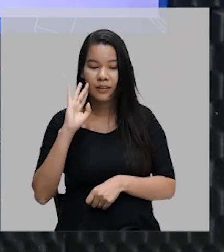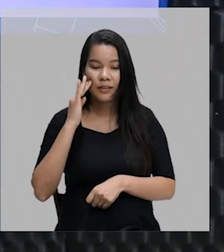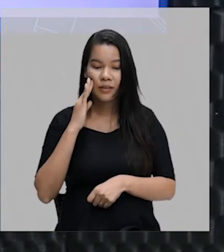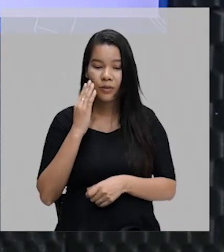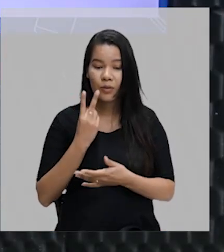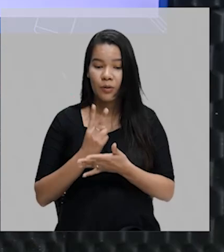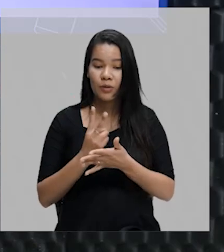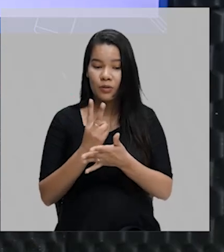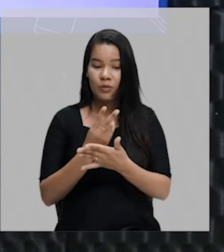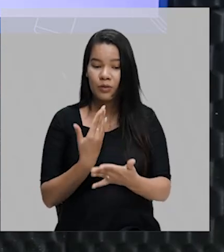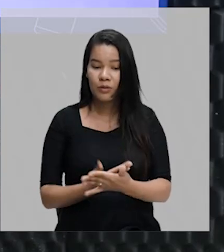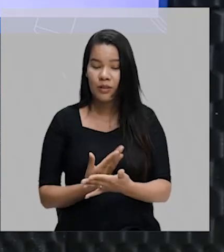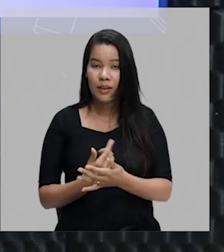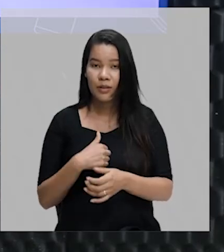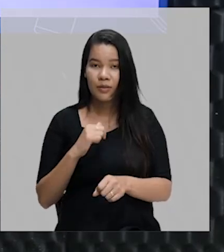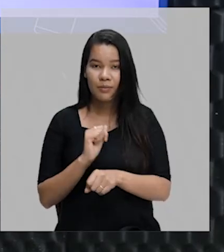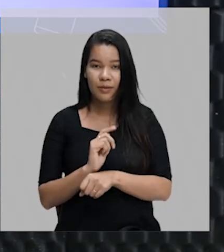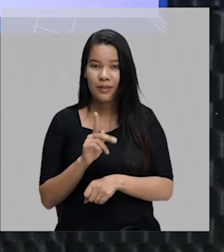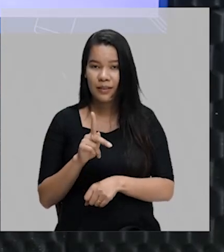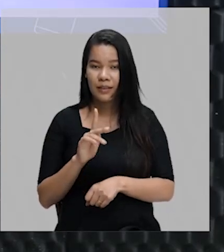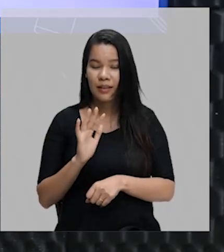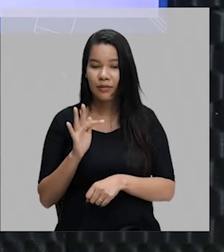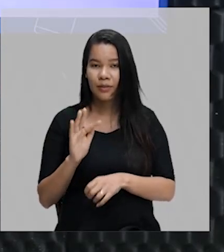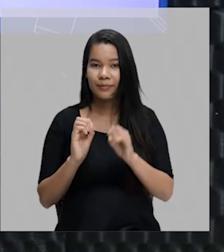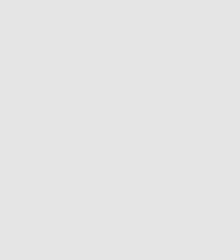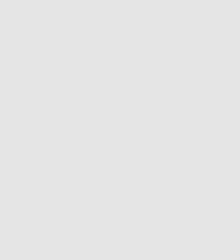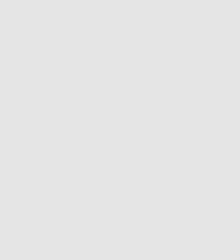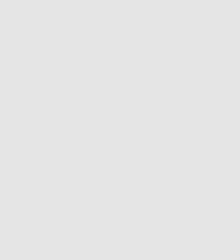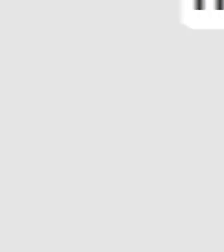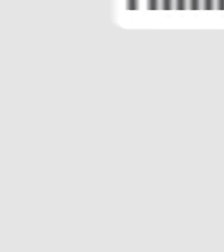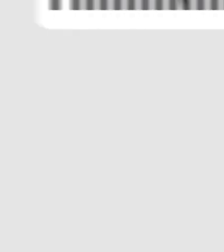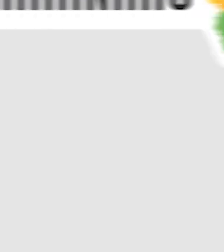E eu aguardo vocês na próxima aula. Até mais, tchau, tchau.